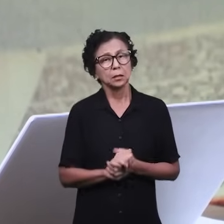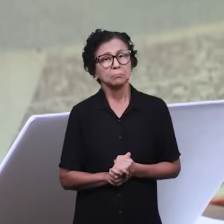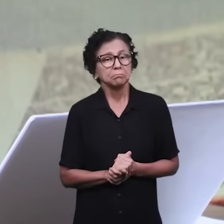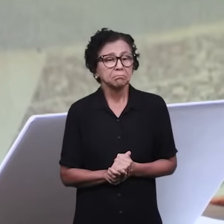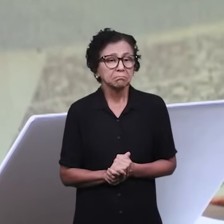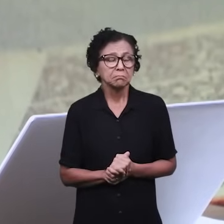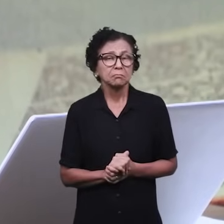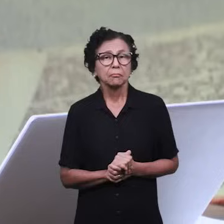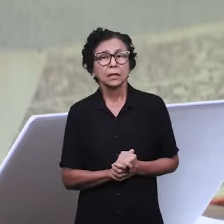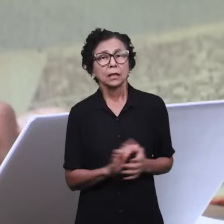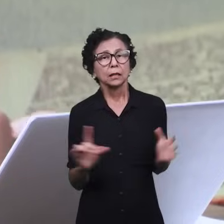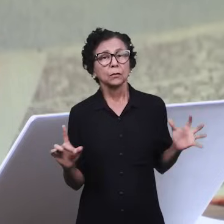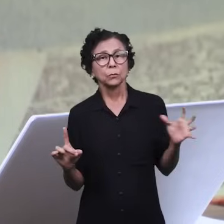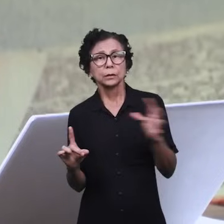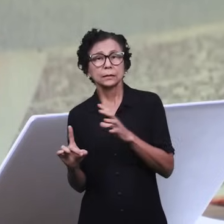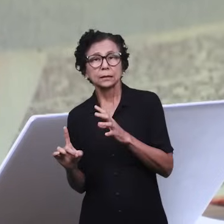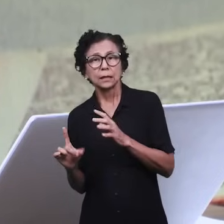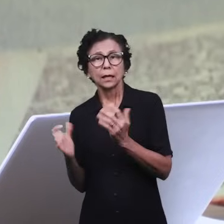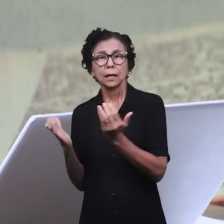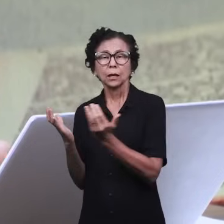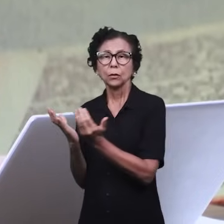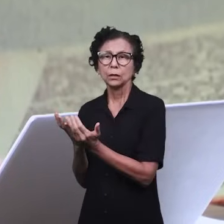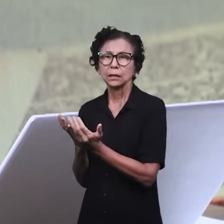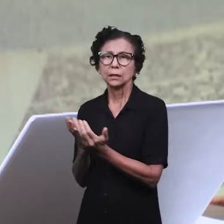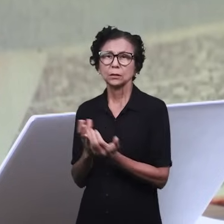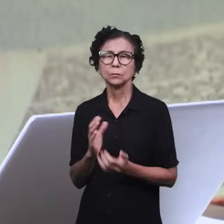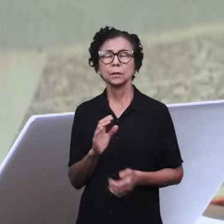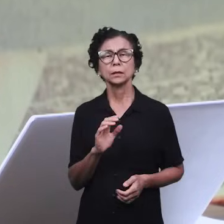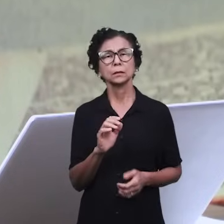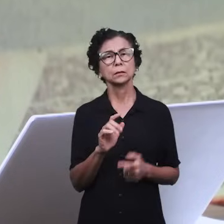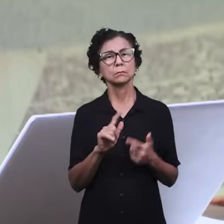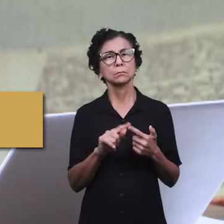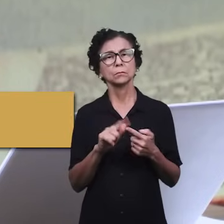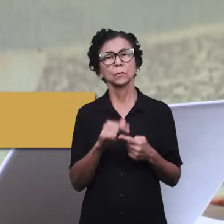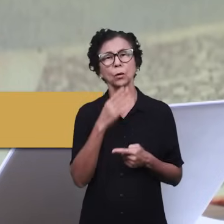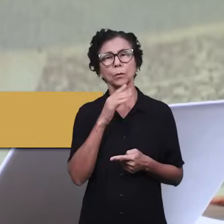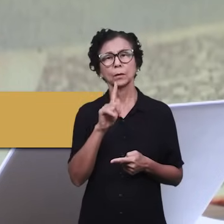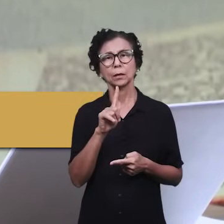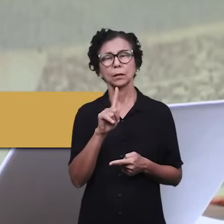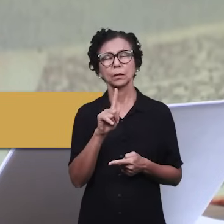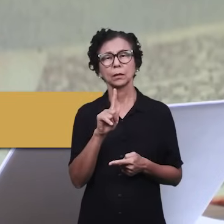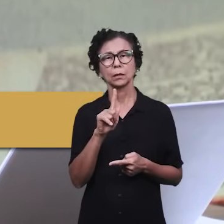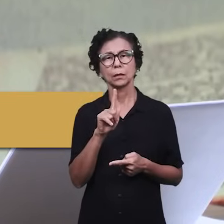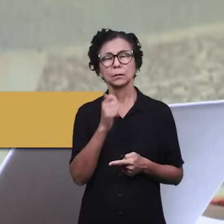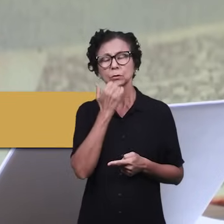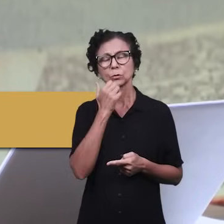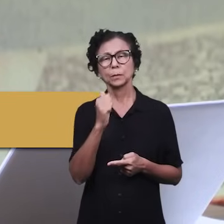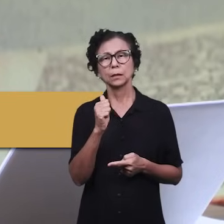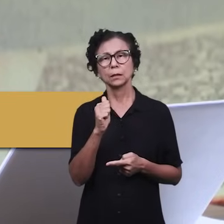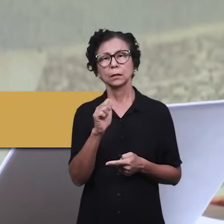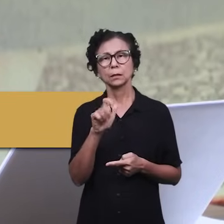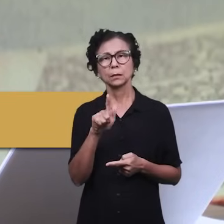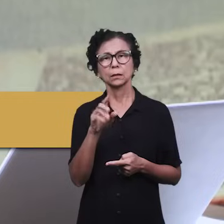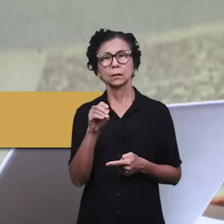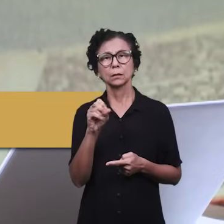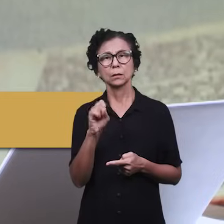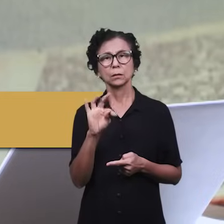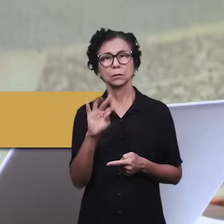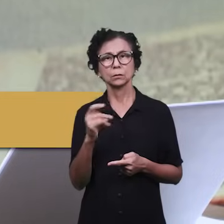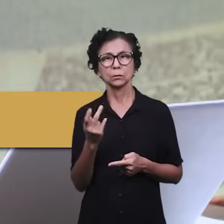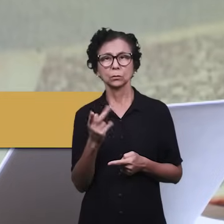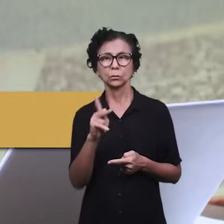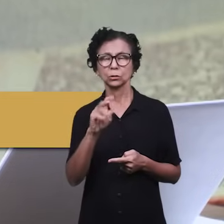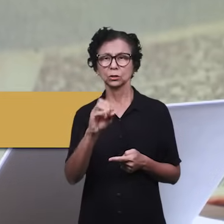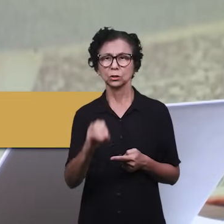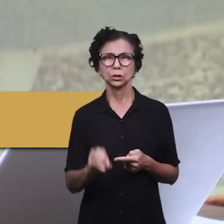tinha muito conhecimento do grego antigo, então ele usou as traduções de Porfírio para poder... Porfírio,